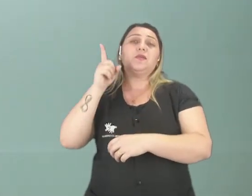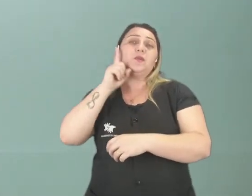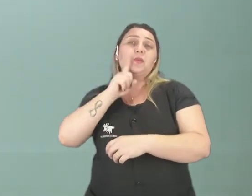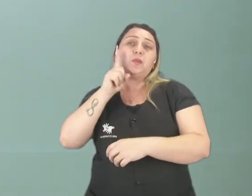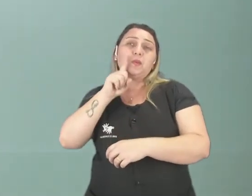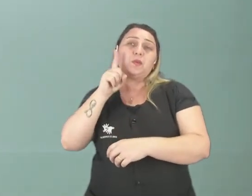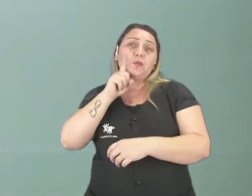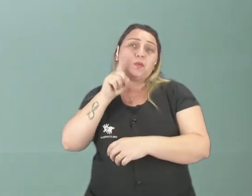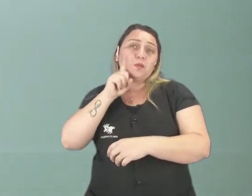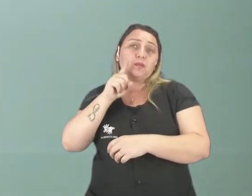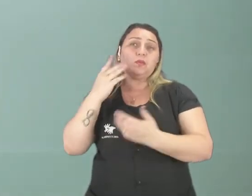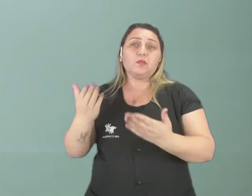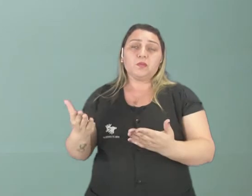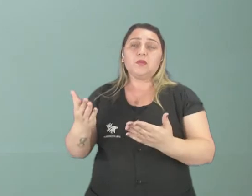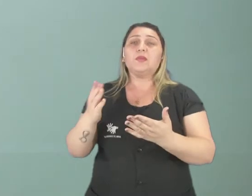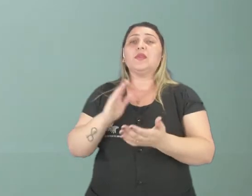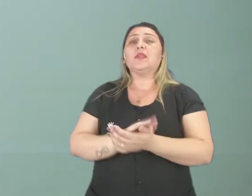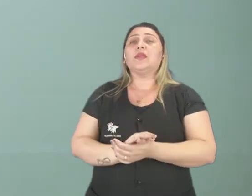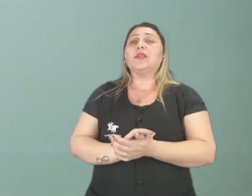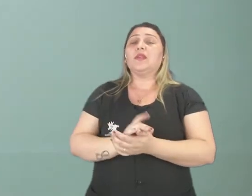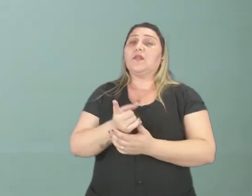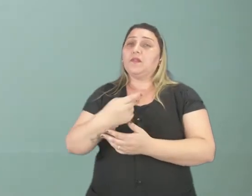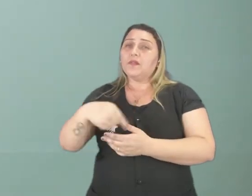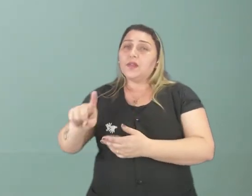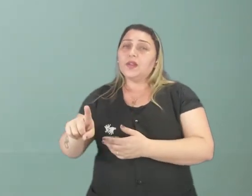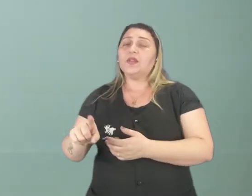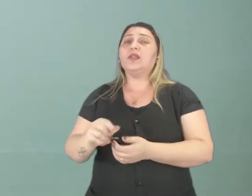Só que aí os Estados Unidos eles vão, né,